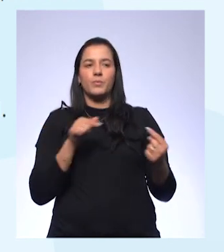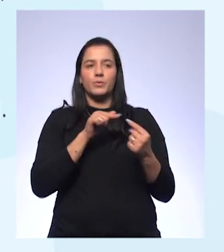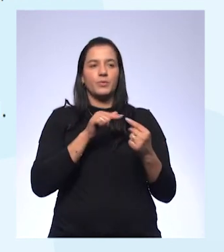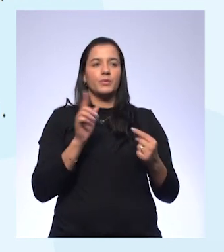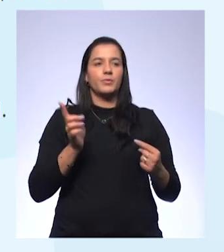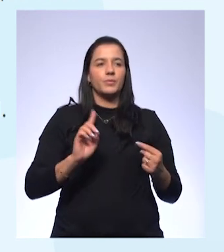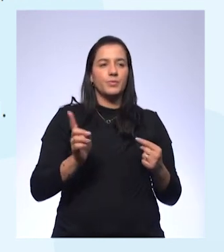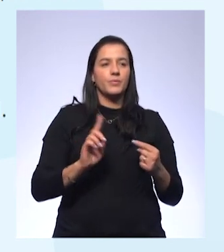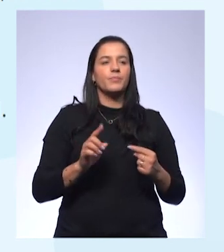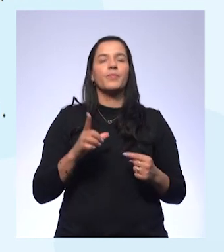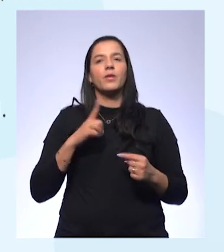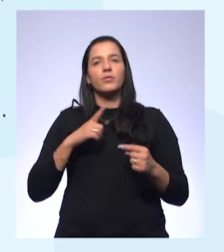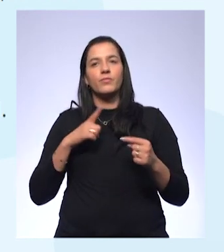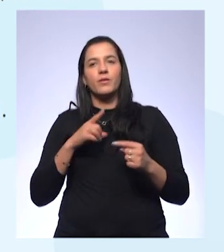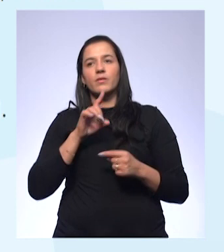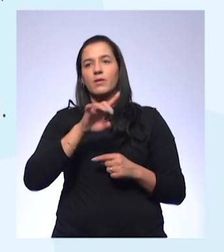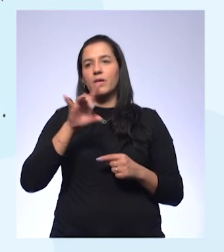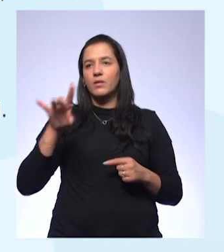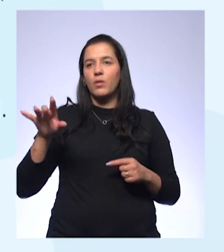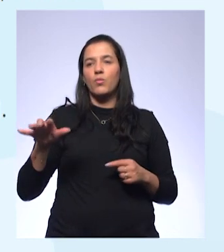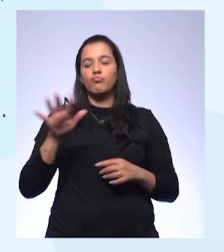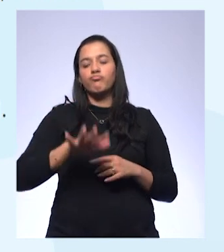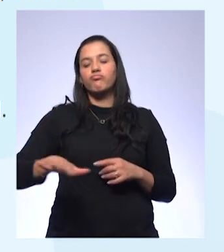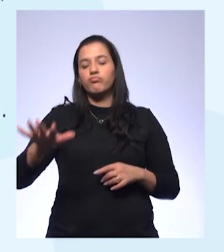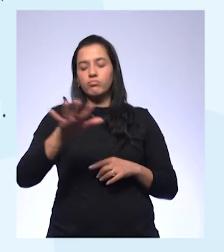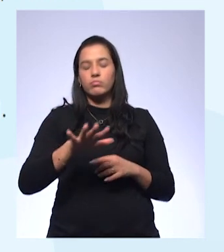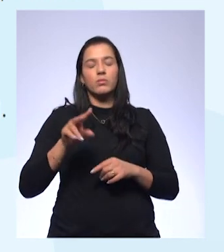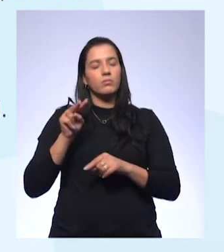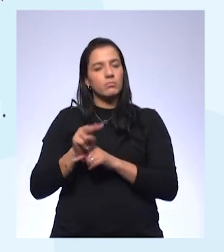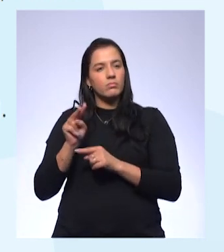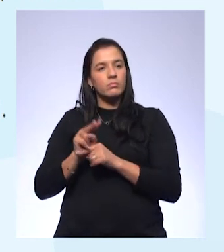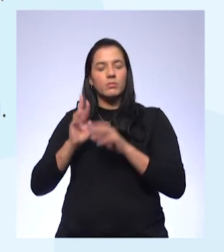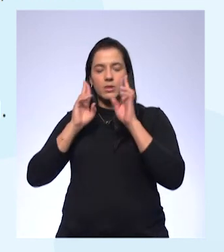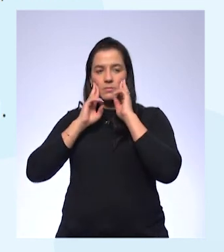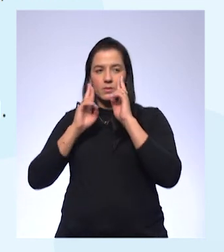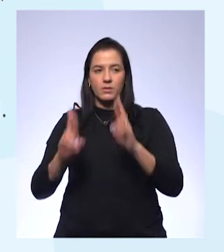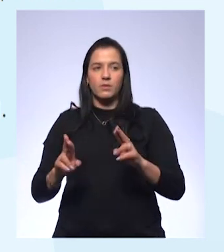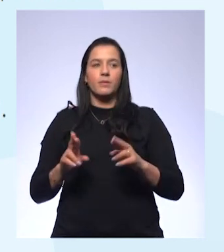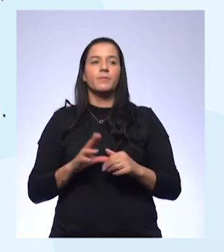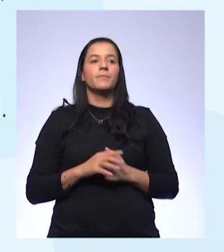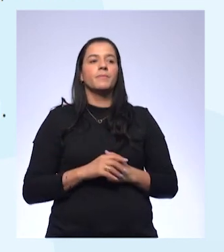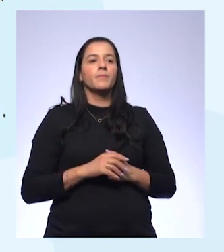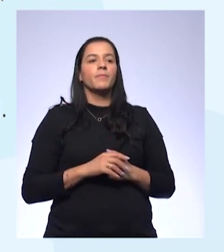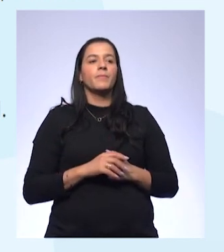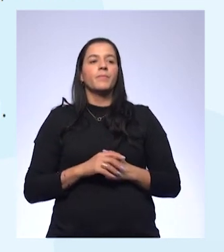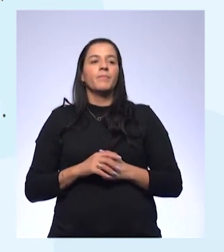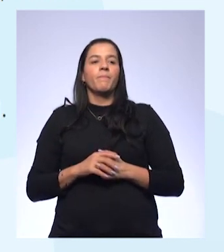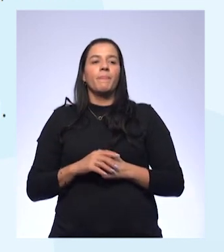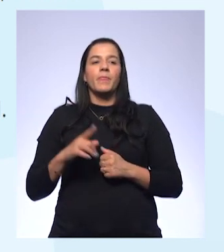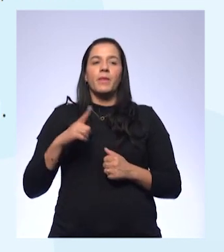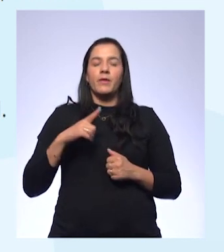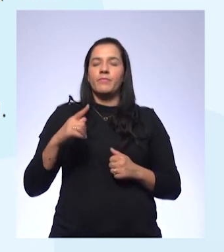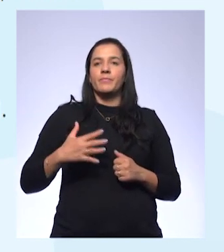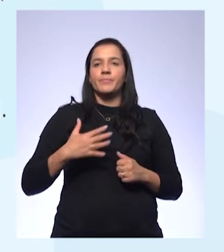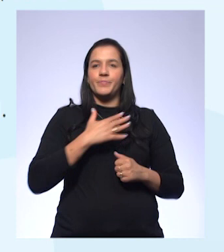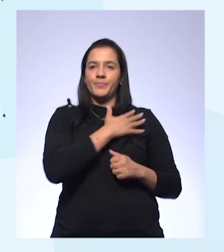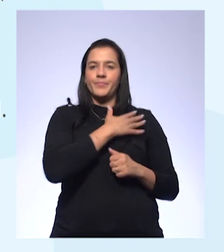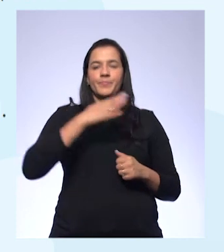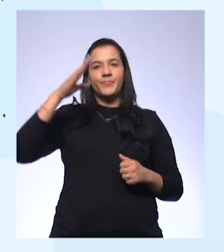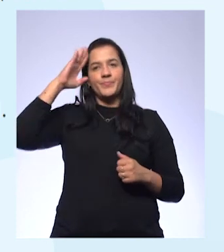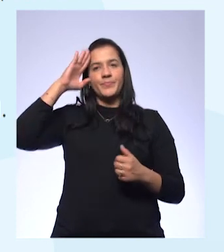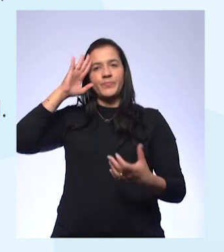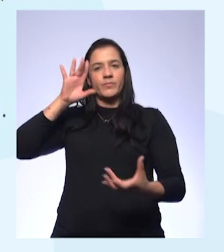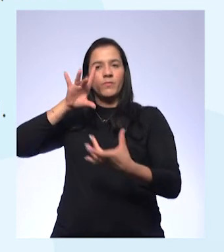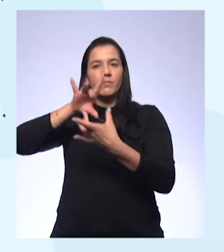Os países tiveram seu território ali respeitado, não houve nenhum tipo de unificação, inclusive nem unificação de exércitos, como sugere a